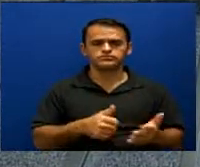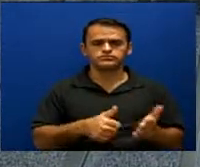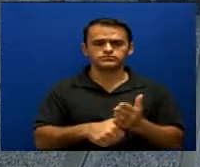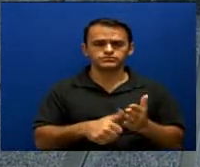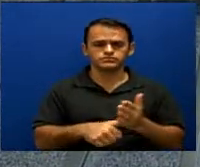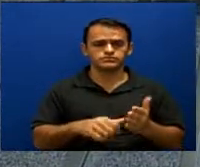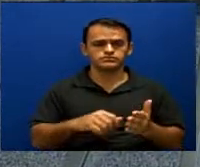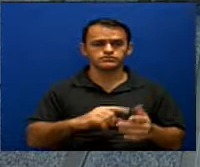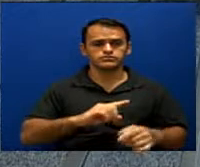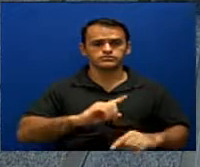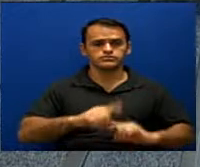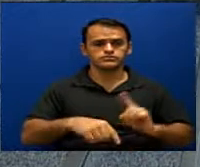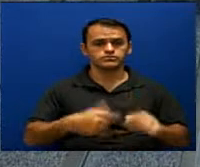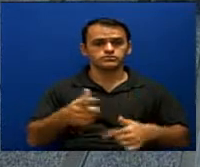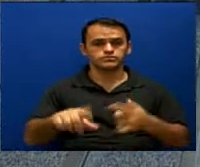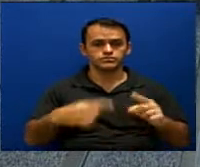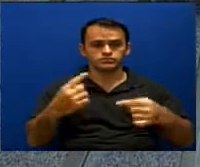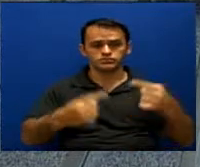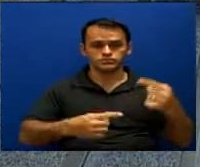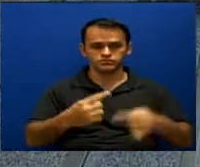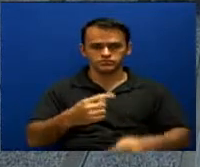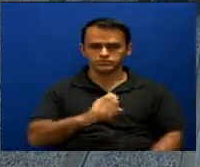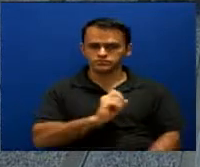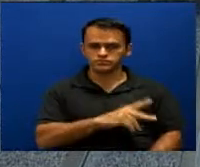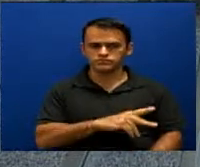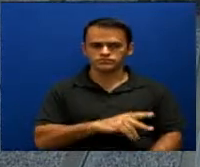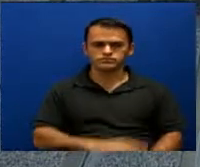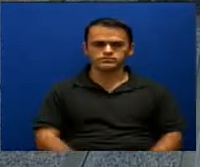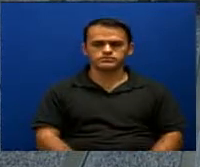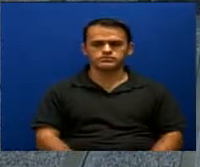as demais. Ok. Pode ser?